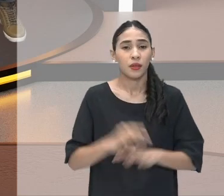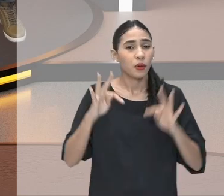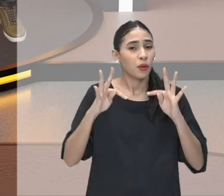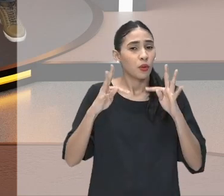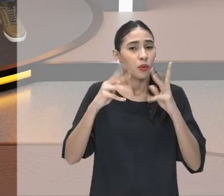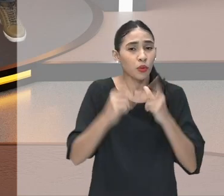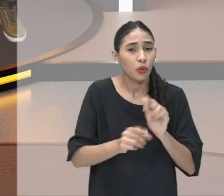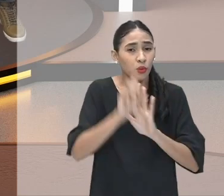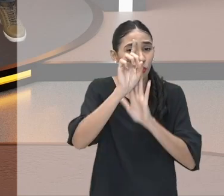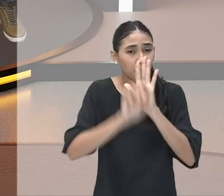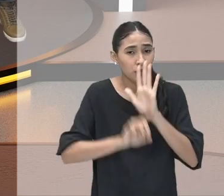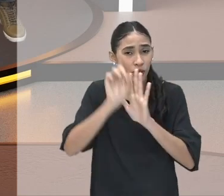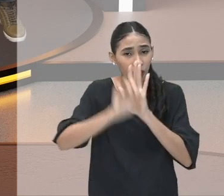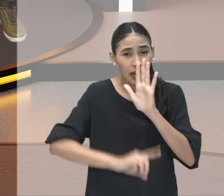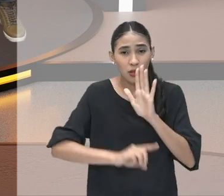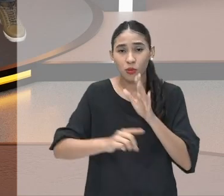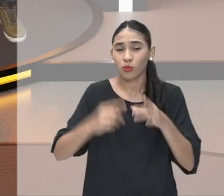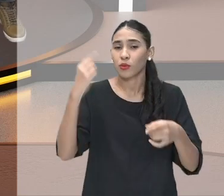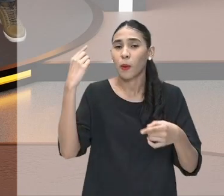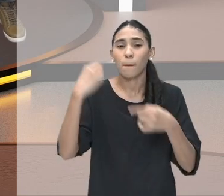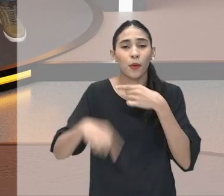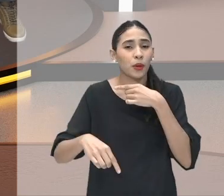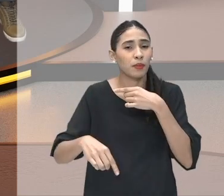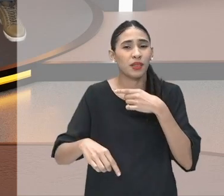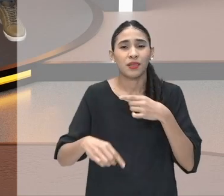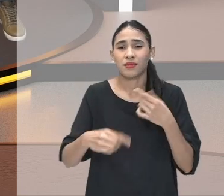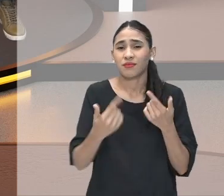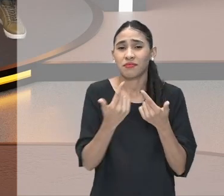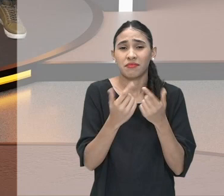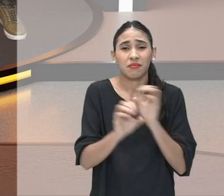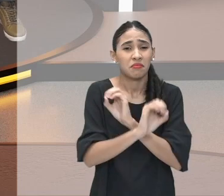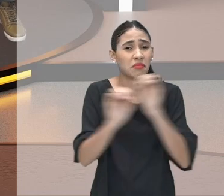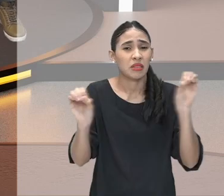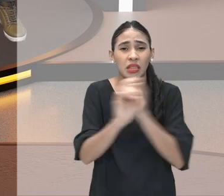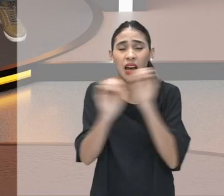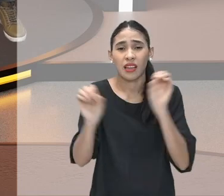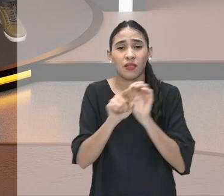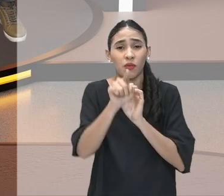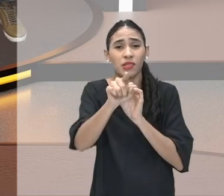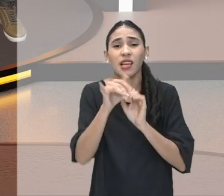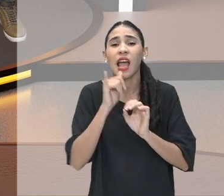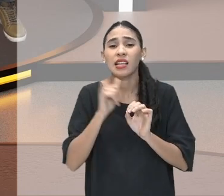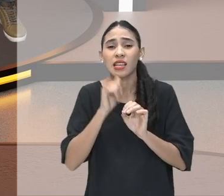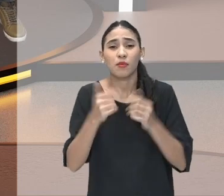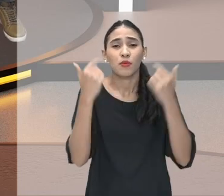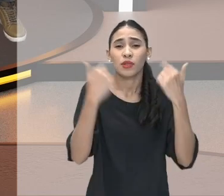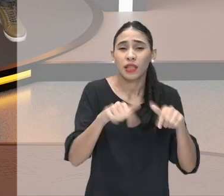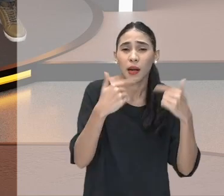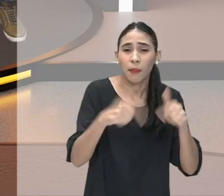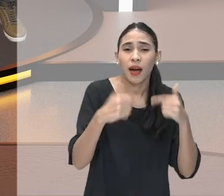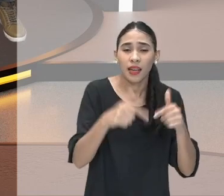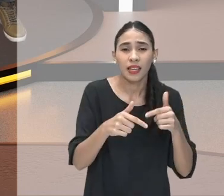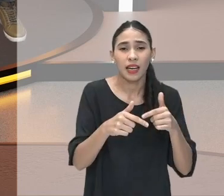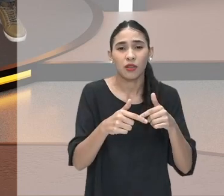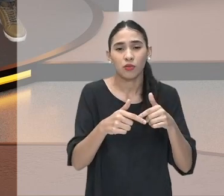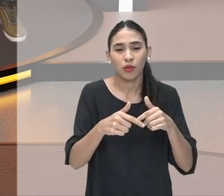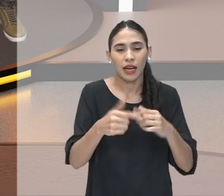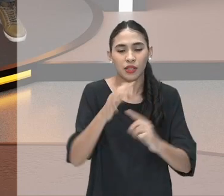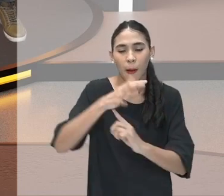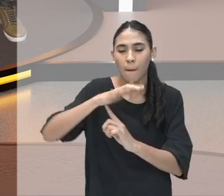os direitos lhe eram negados, não existia nada. Você, por exemplo, estava trabalhando ali, metia uma mão lá na